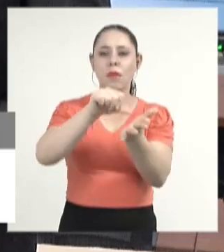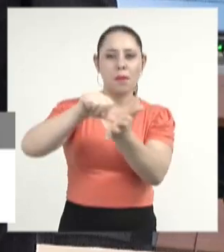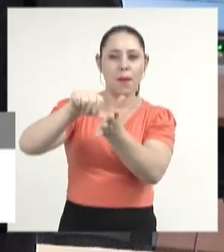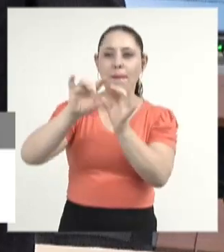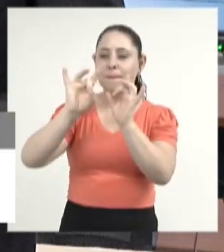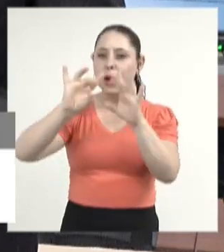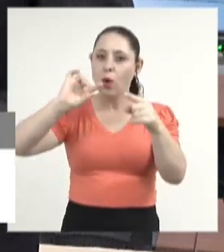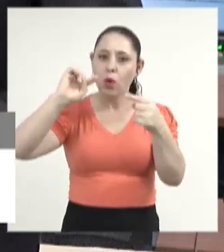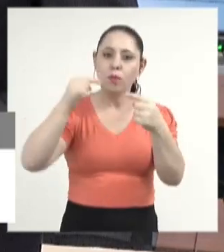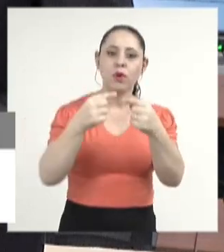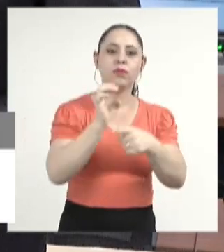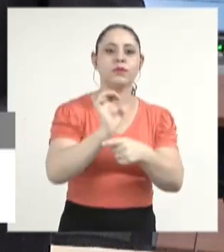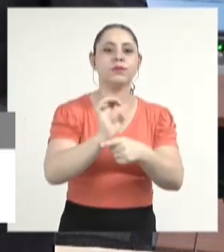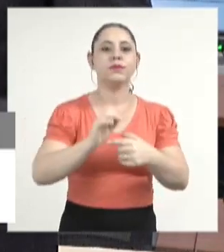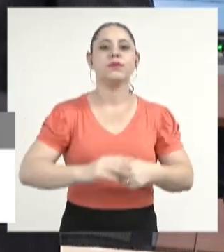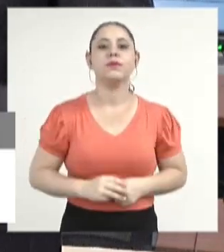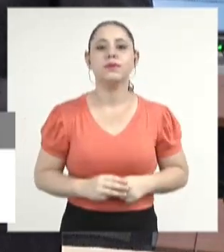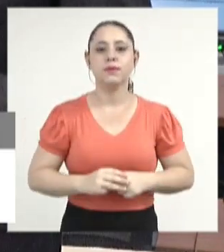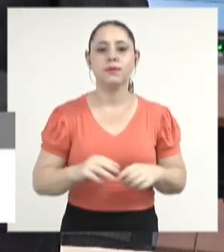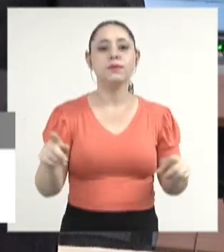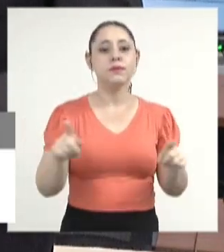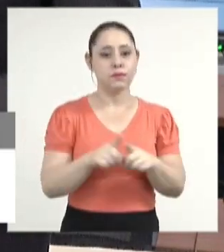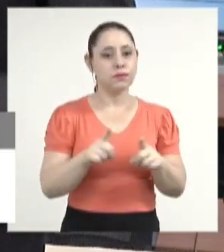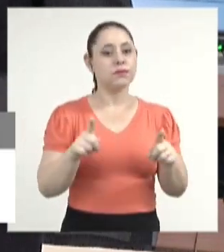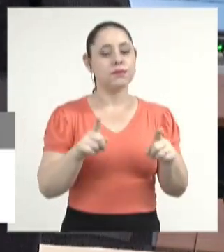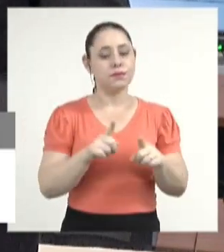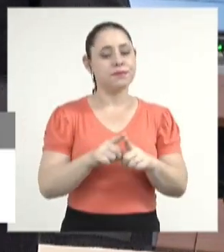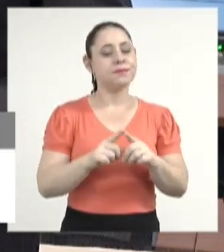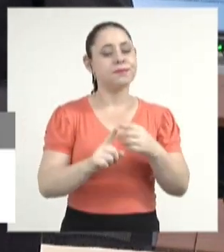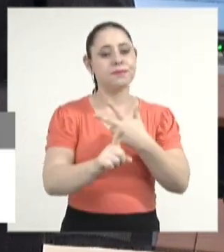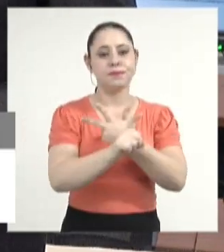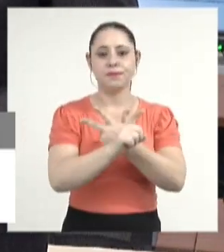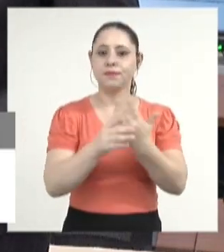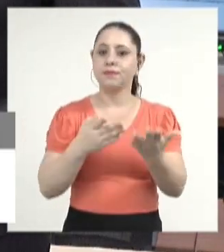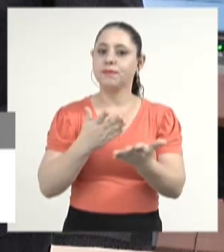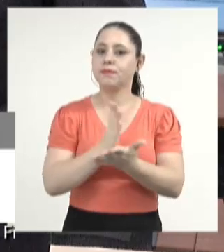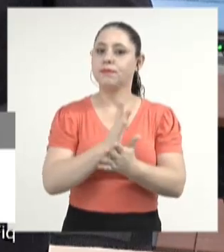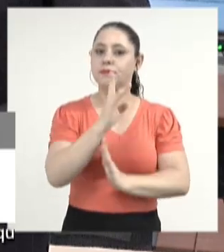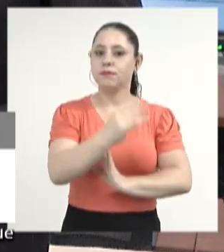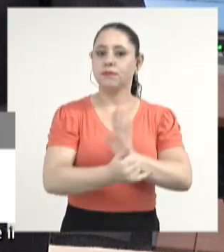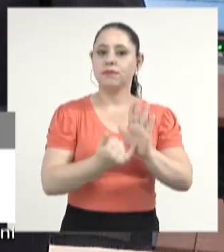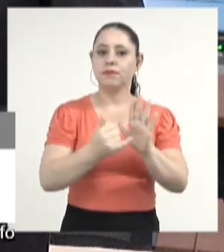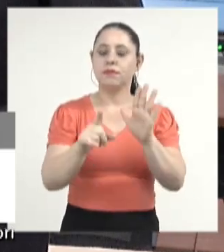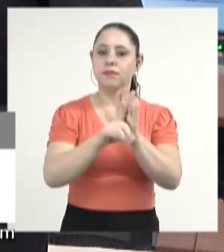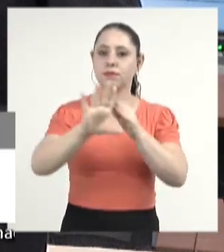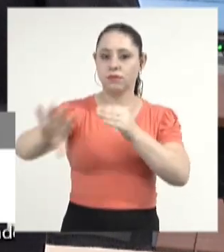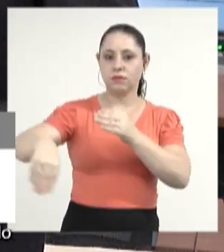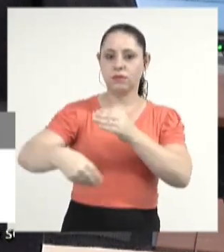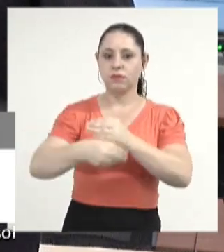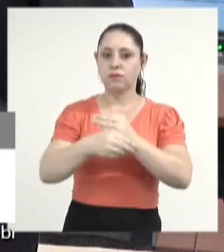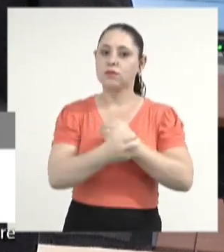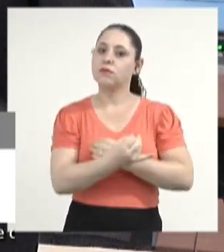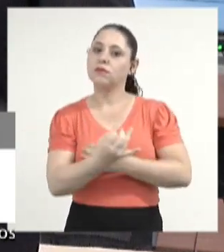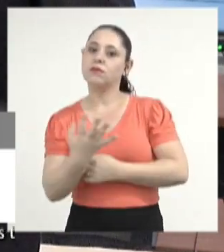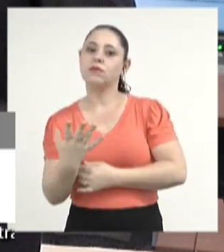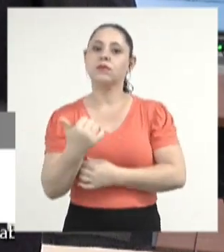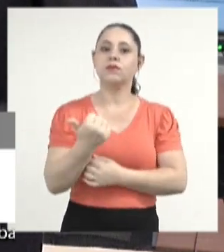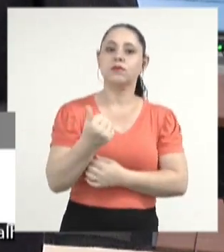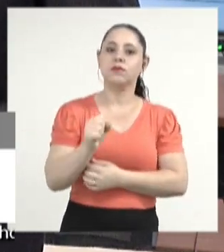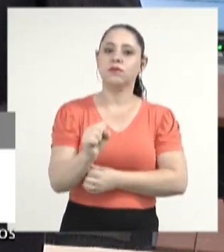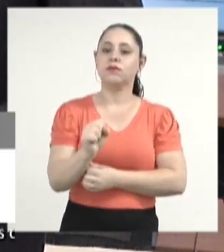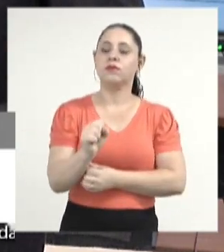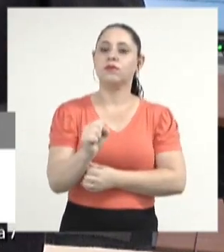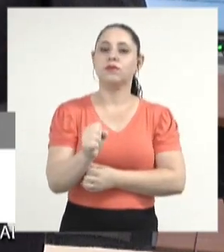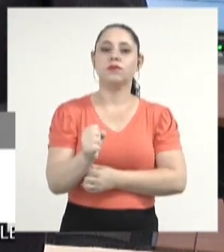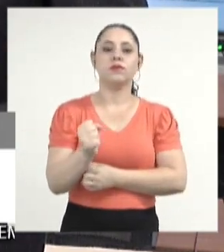regiões específicas do estado. Também do Executivo foi aprovado o projeto de lei complementar de número